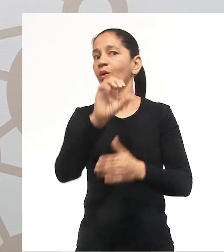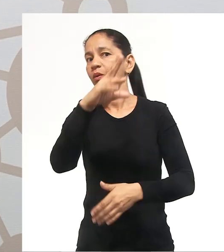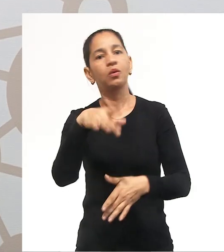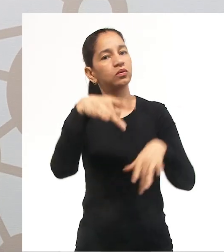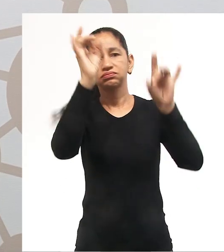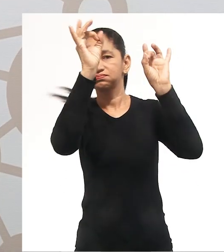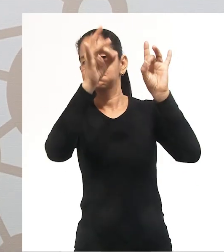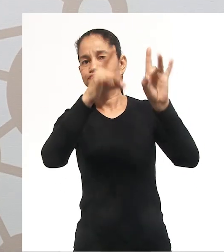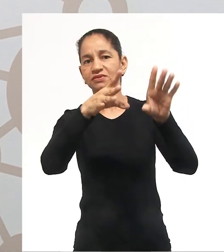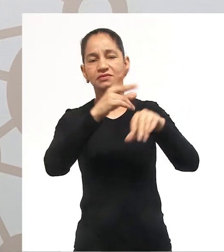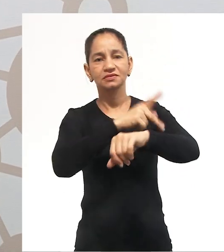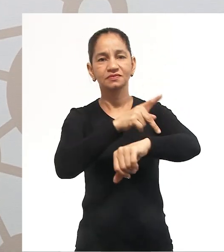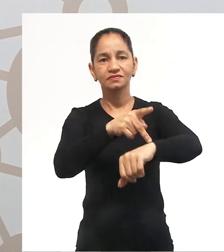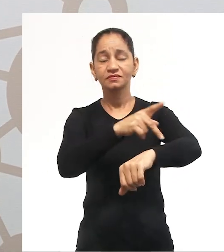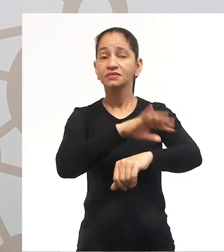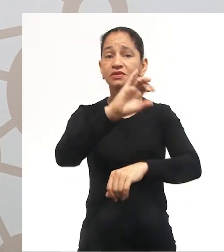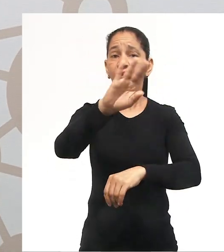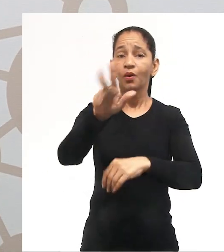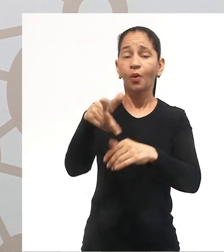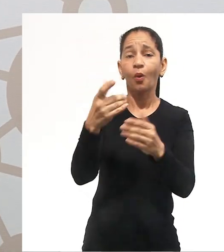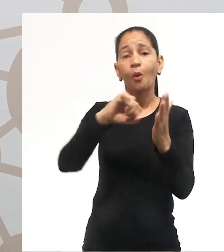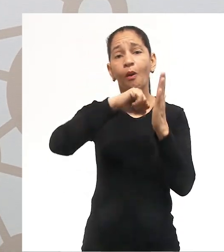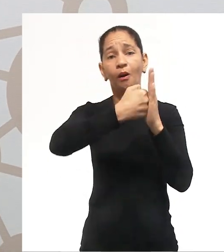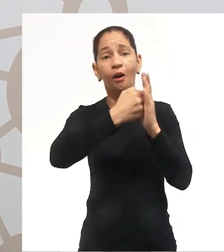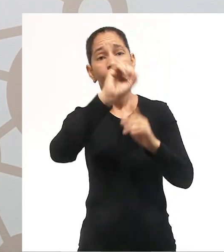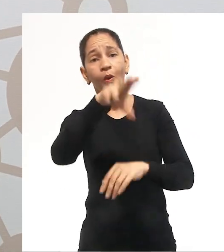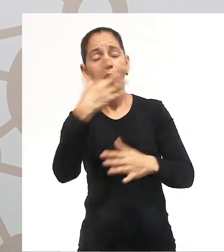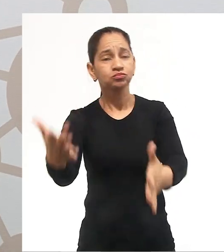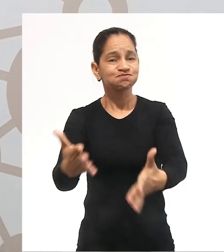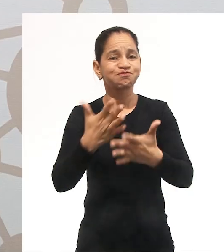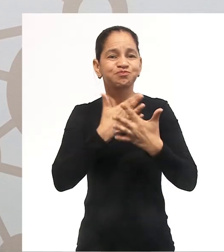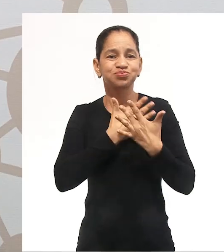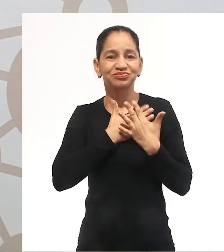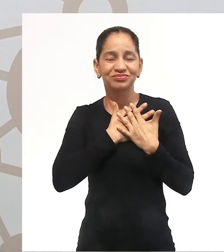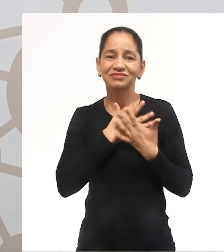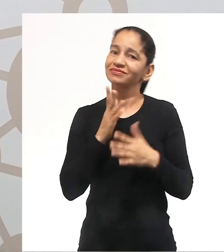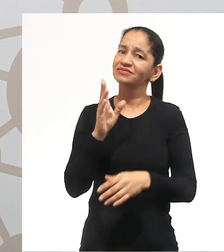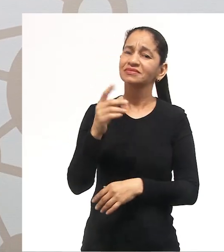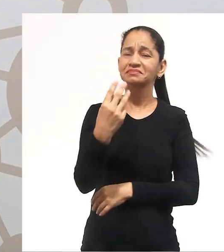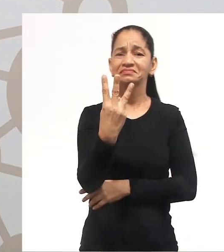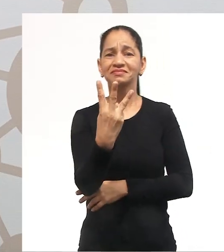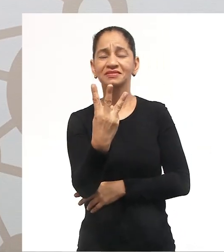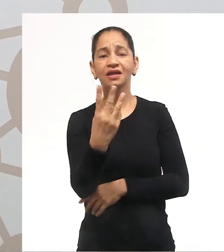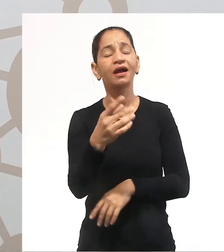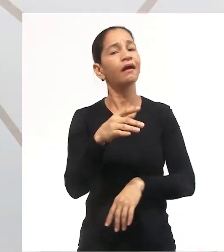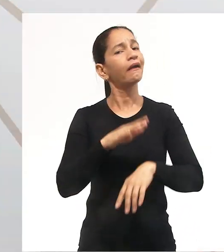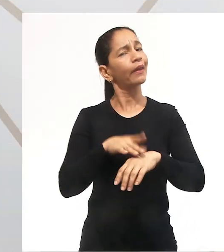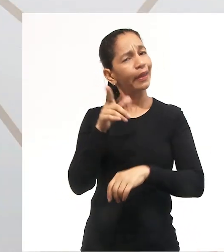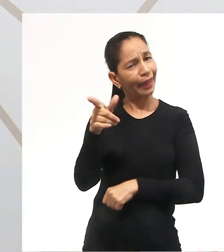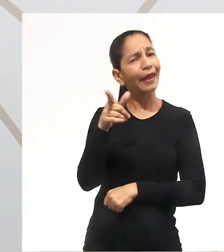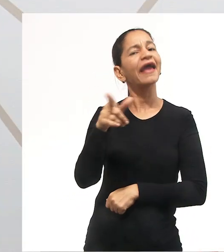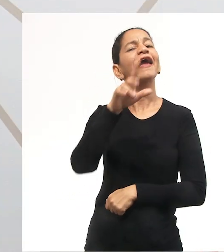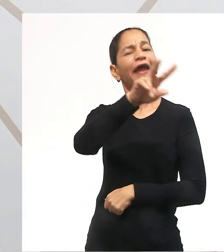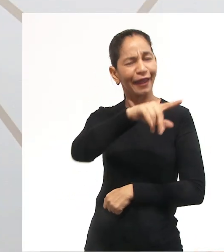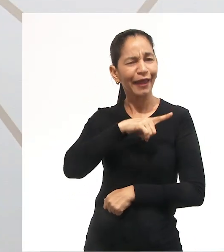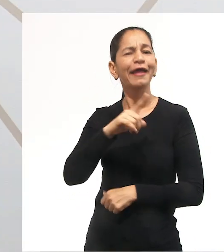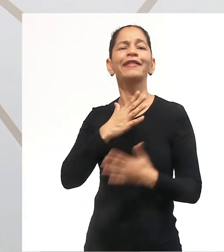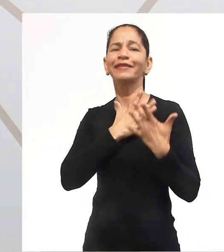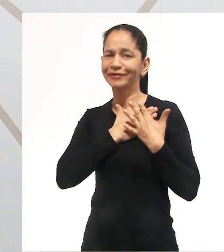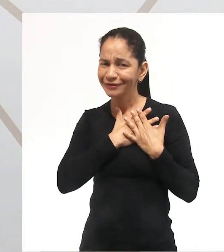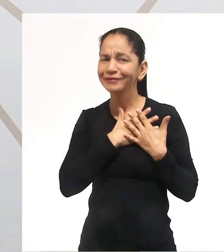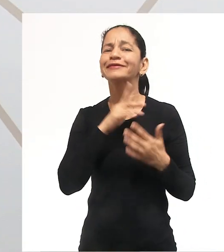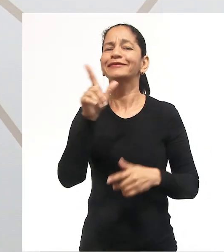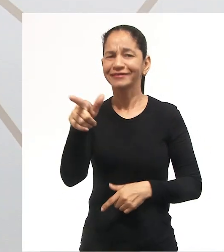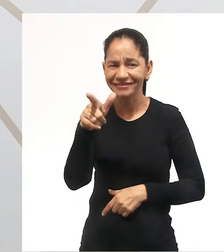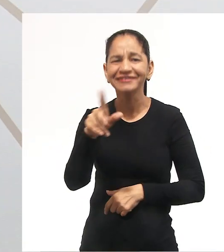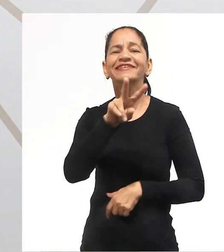ou terminava ou acabava o curso ou realmente se apaixonava pela história dela. Eu tive a impressão que você se apaixonou, né, já que você está aqui